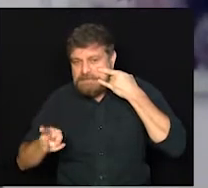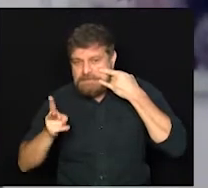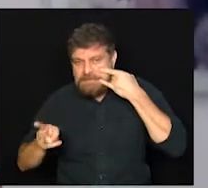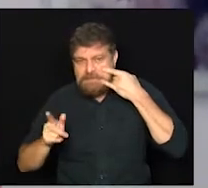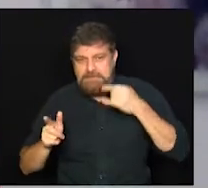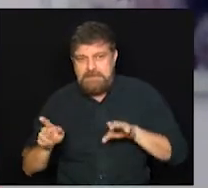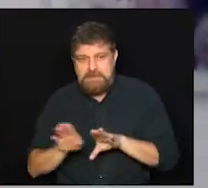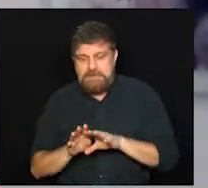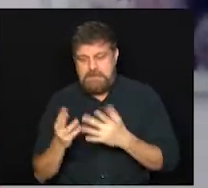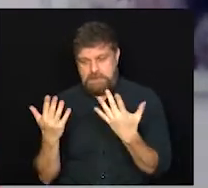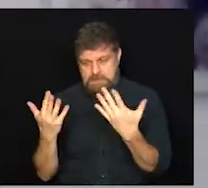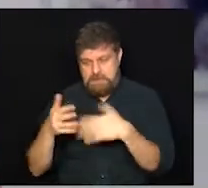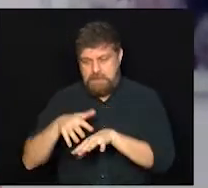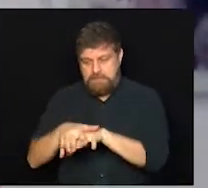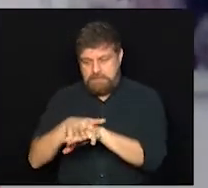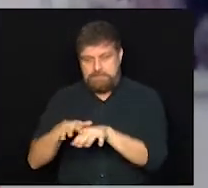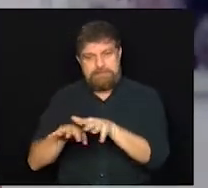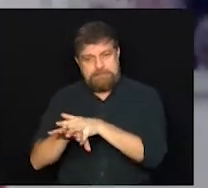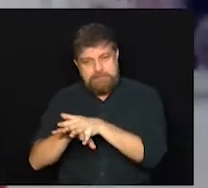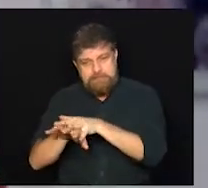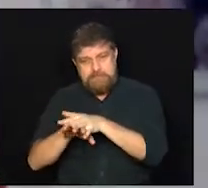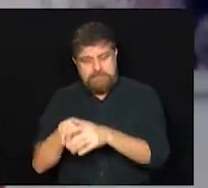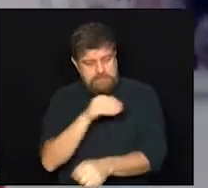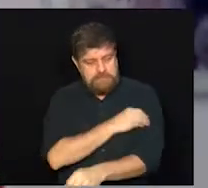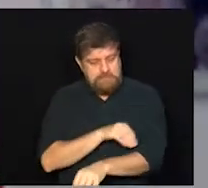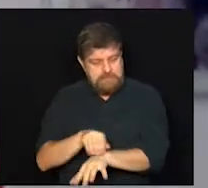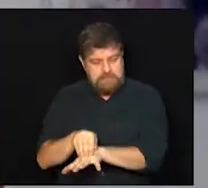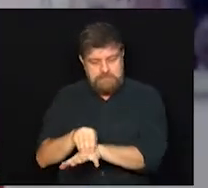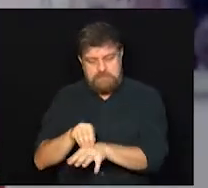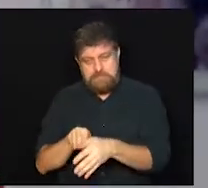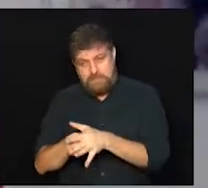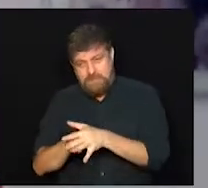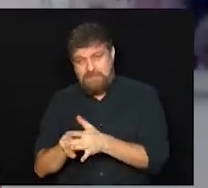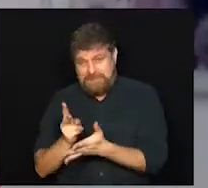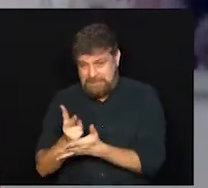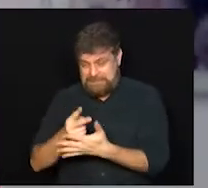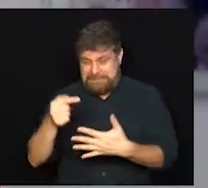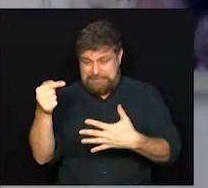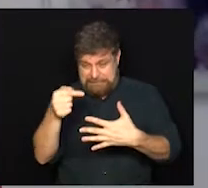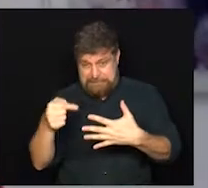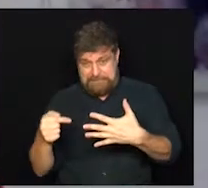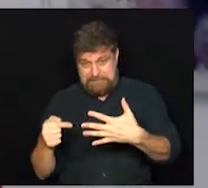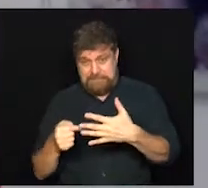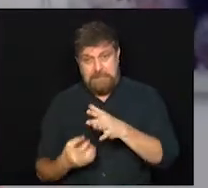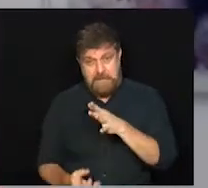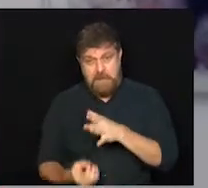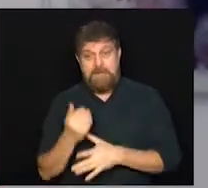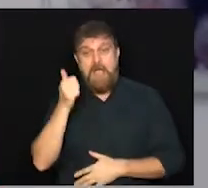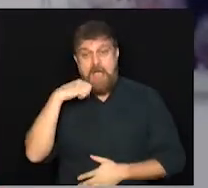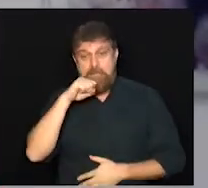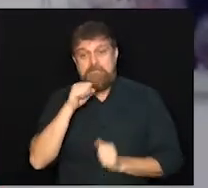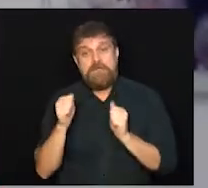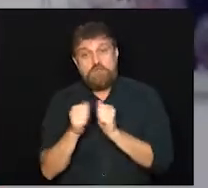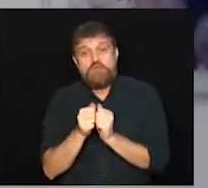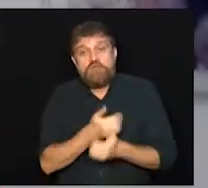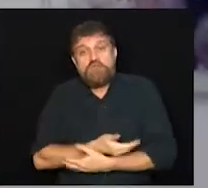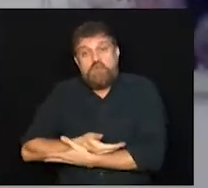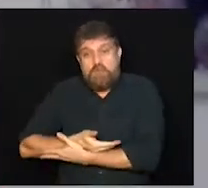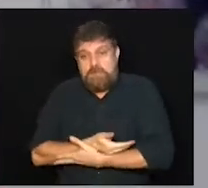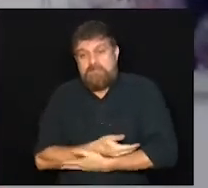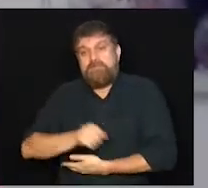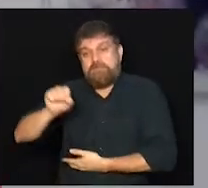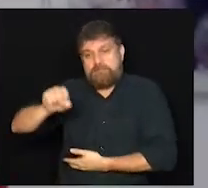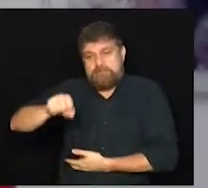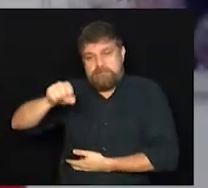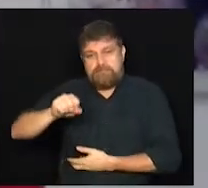limpeza da mão, etc., etc., e é assim que acontece. Então, nós não temos consequências